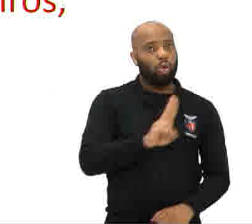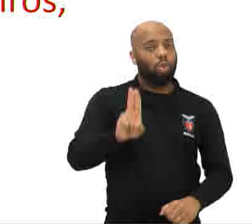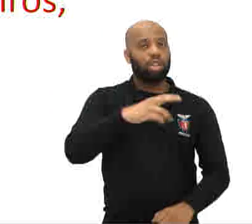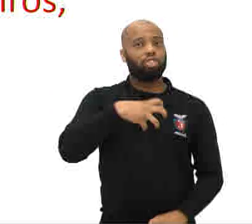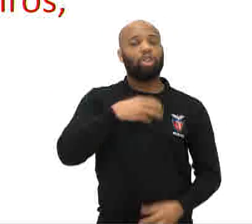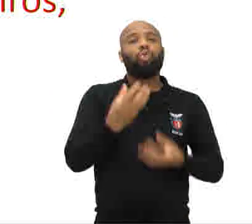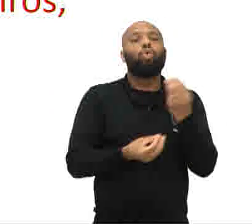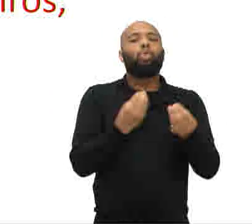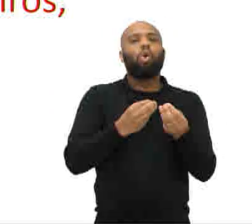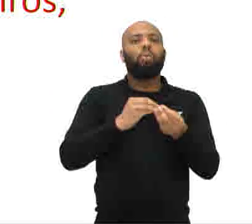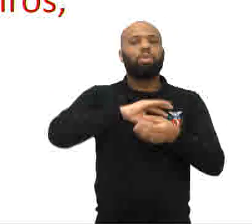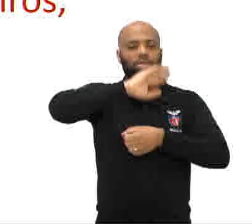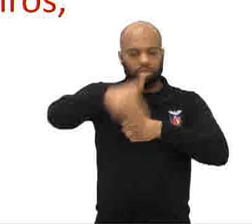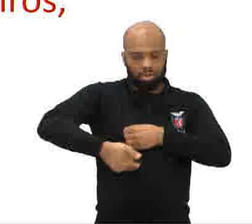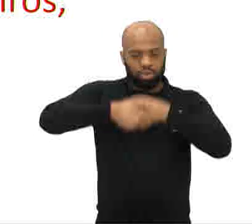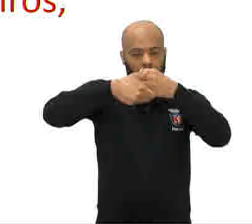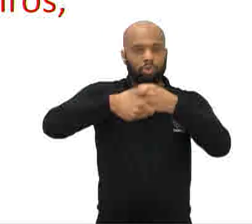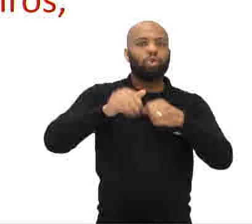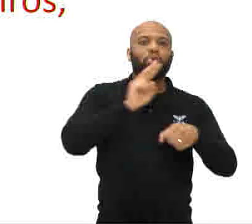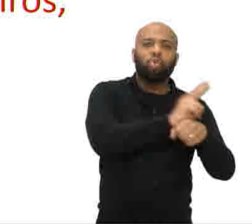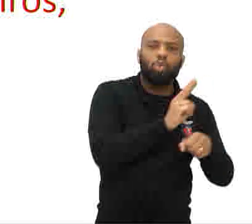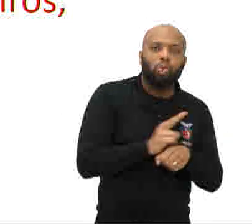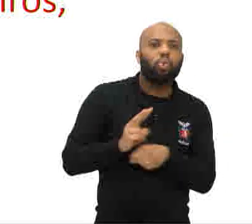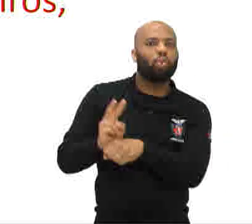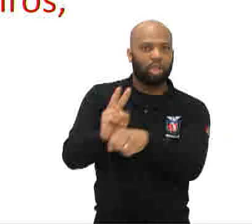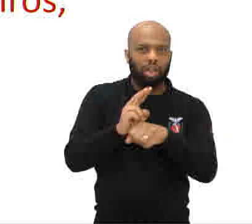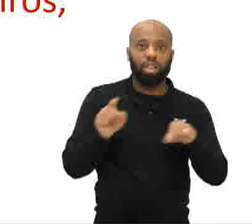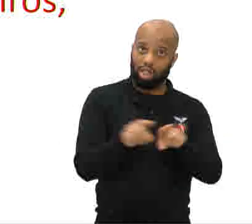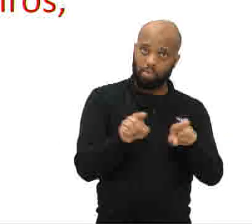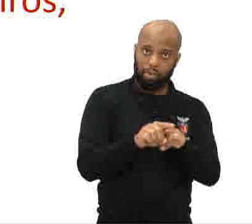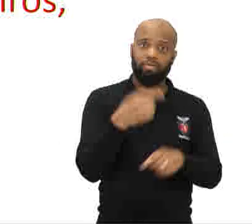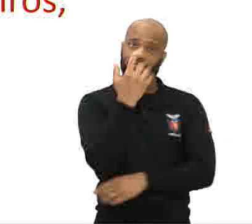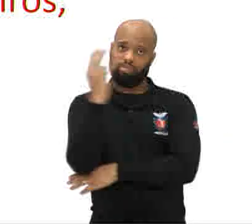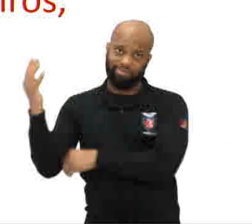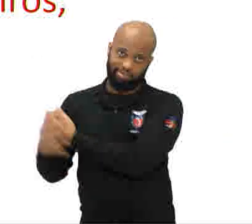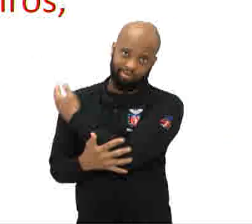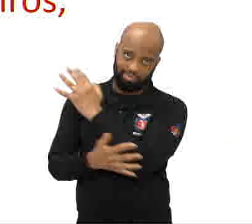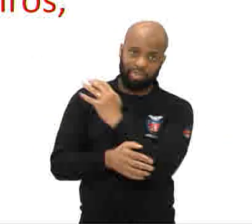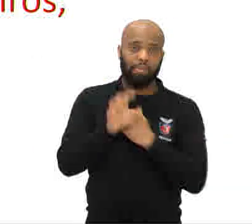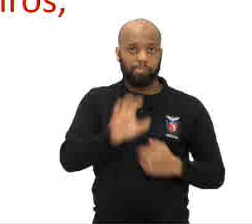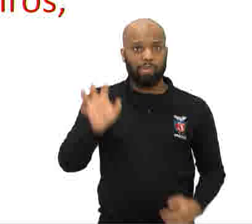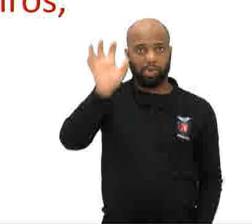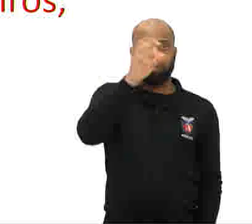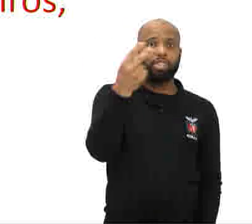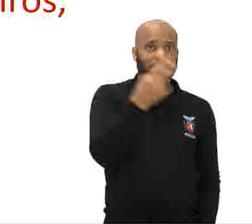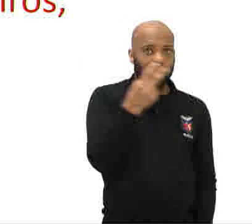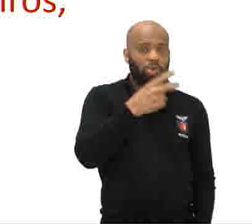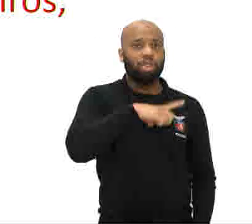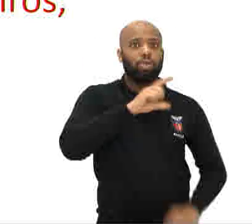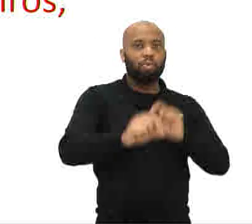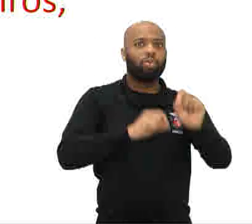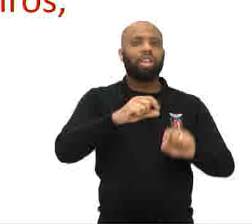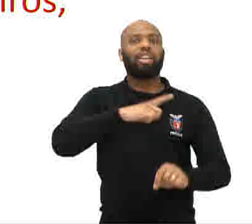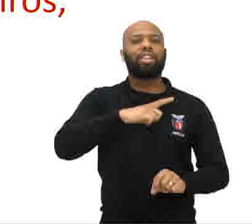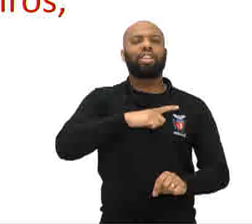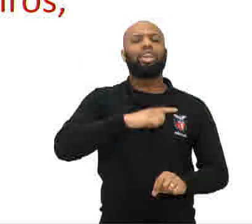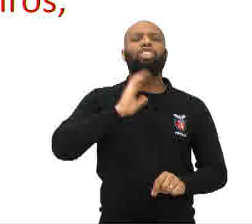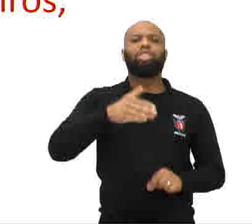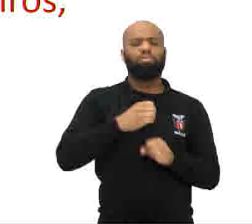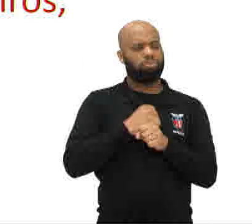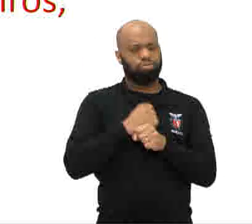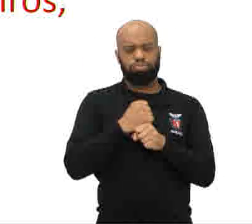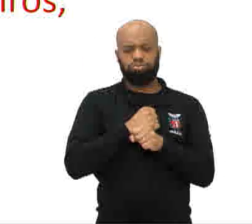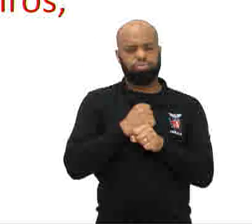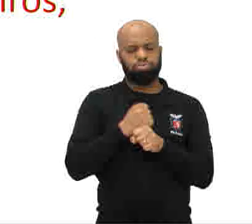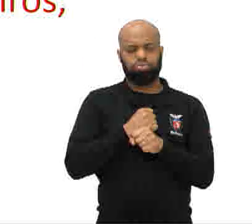sustentável e preservam essas áreas. Nas duas regiões, essas comunidades ocupam aquelas áreas ali há gerações,